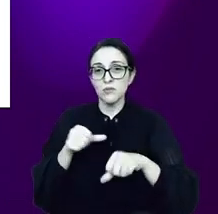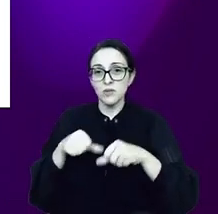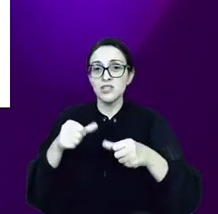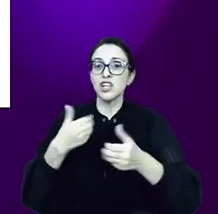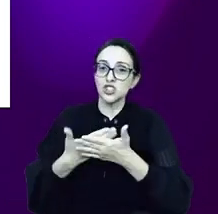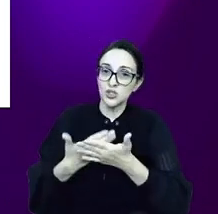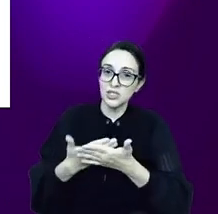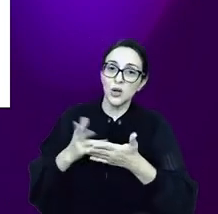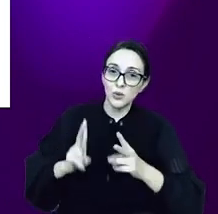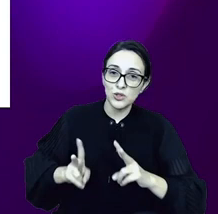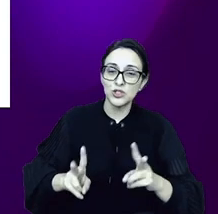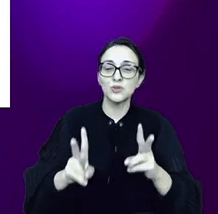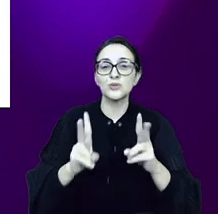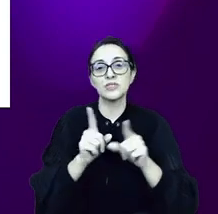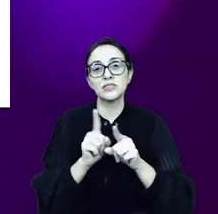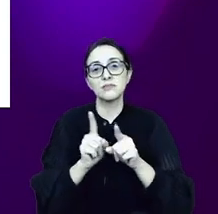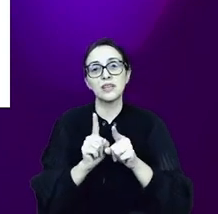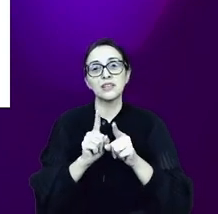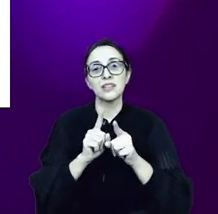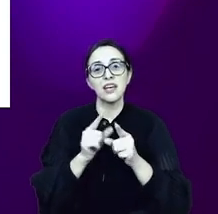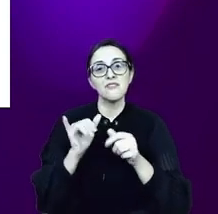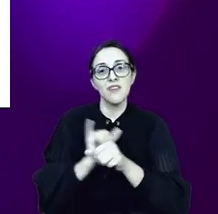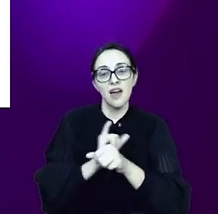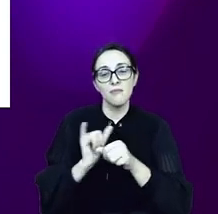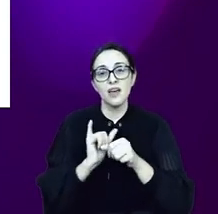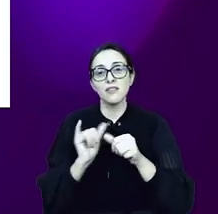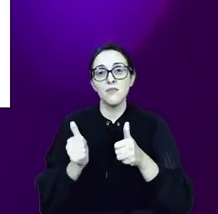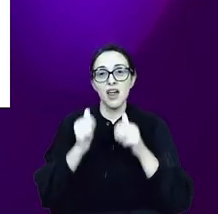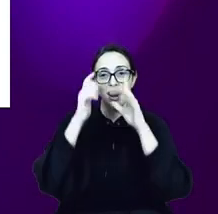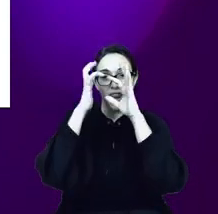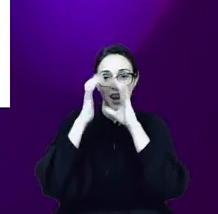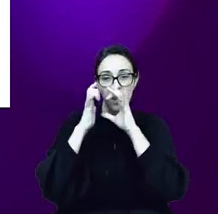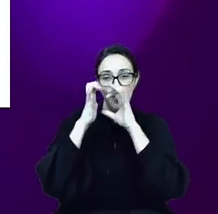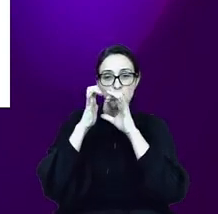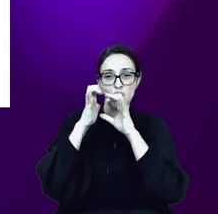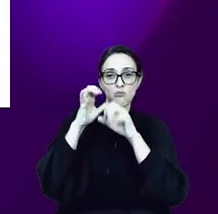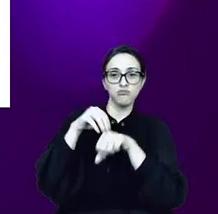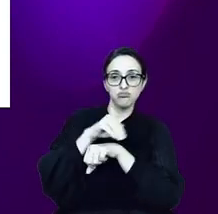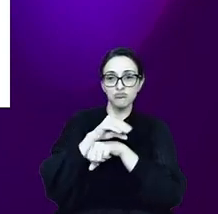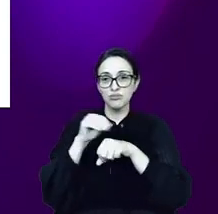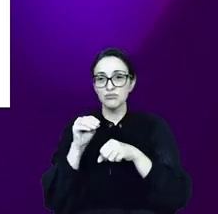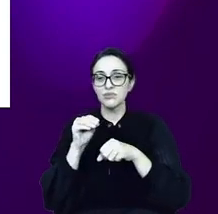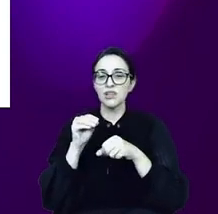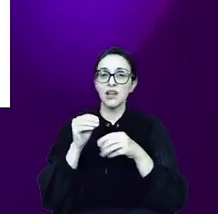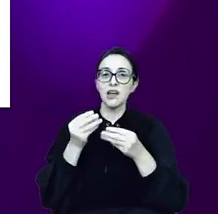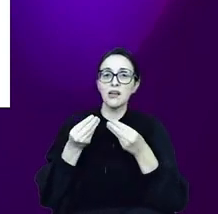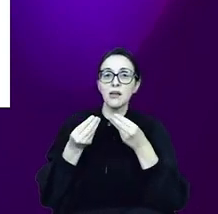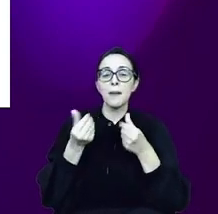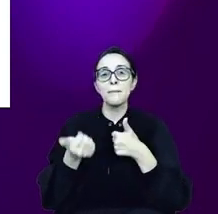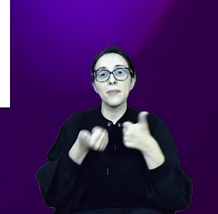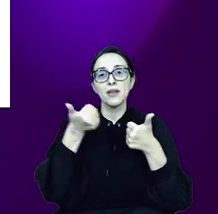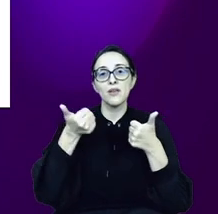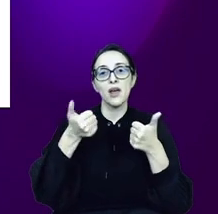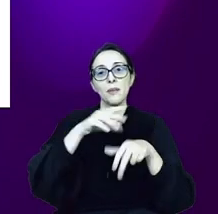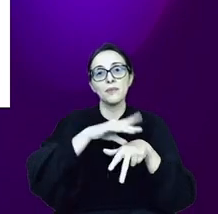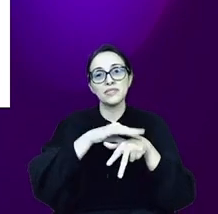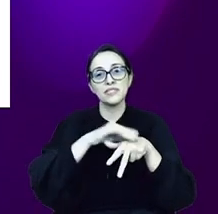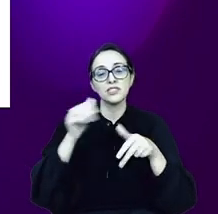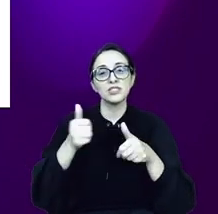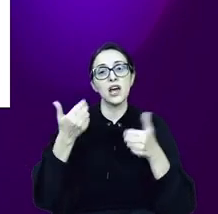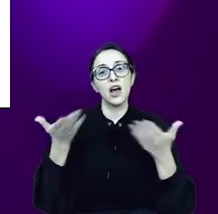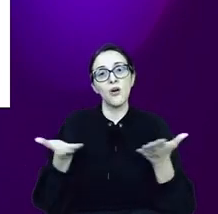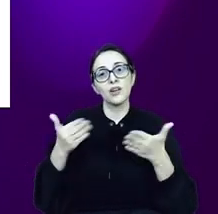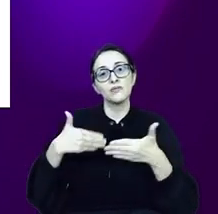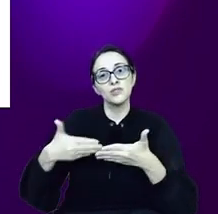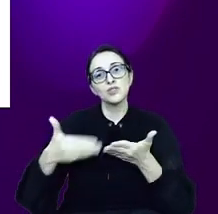estudar, porque nós achamos que as ferramentas de neuromodulação têm um potencial, sim, de melhorar os pacientes, e estamos conduzindo agora